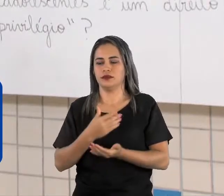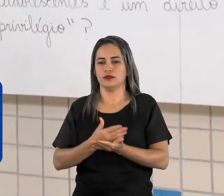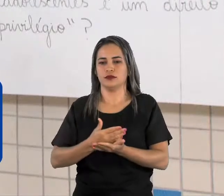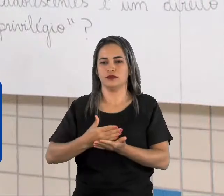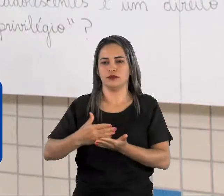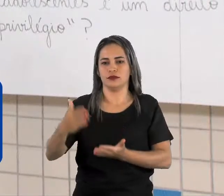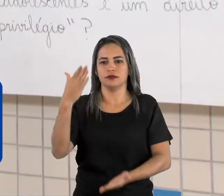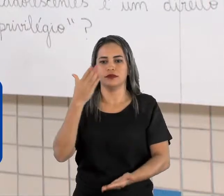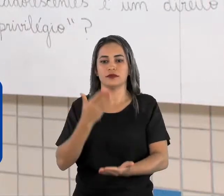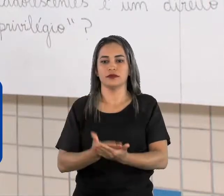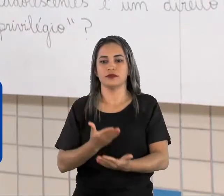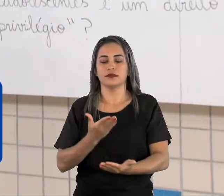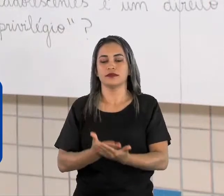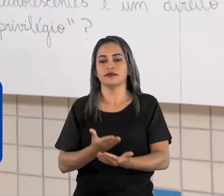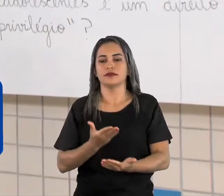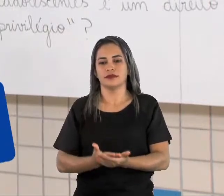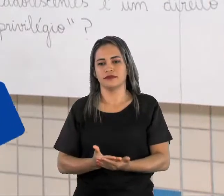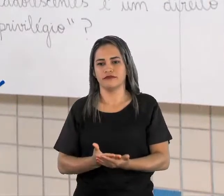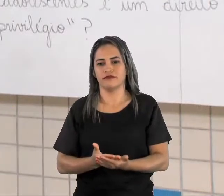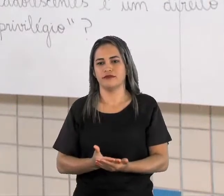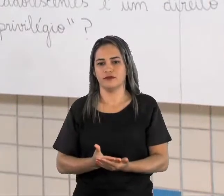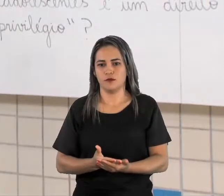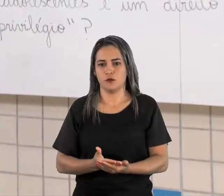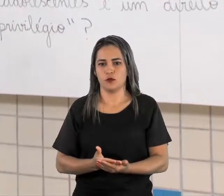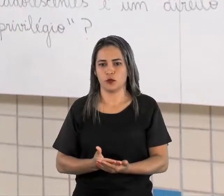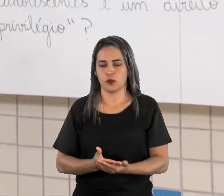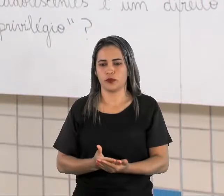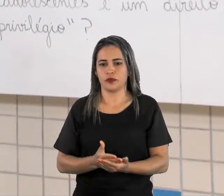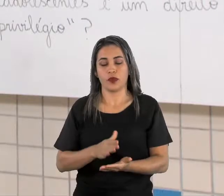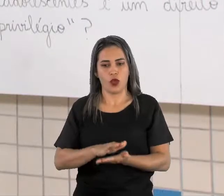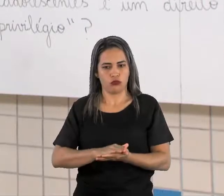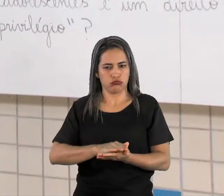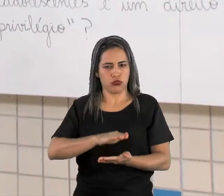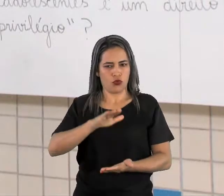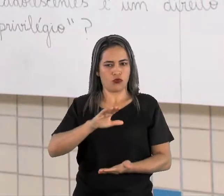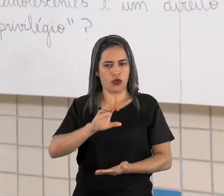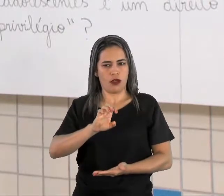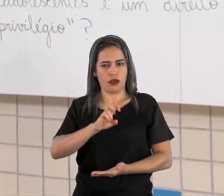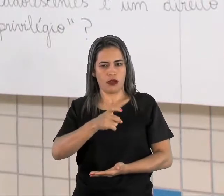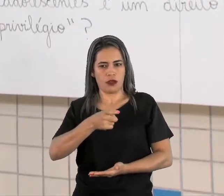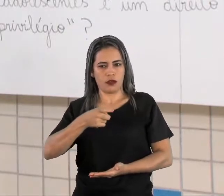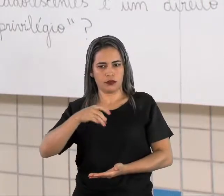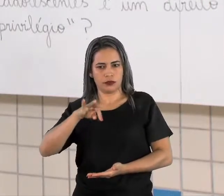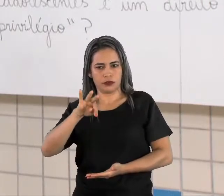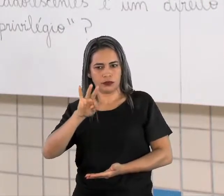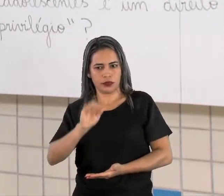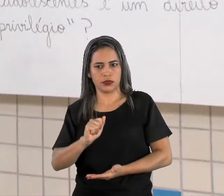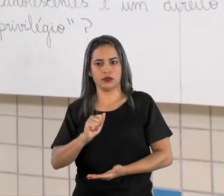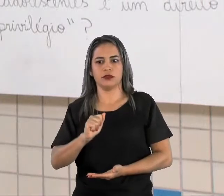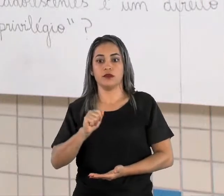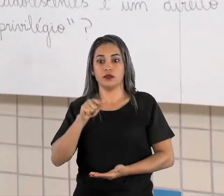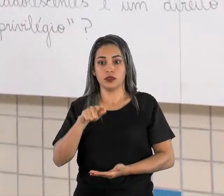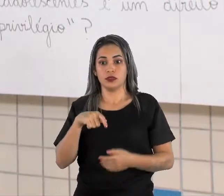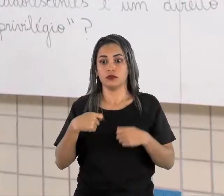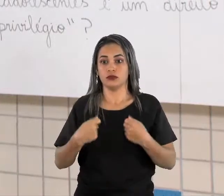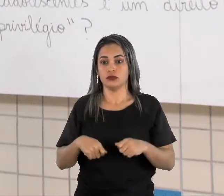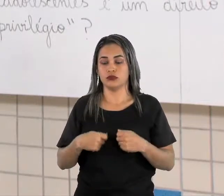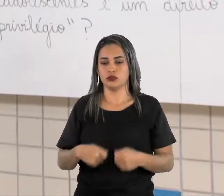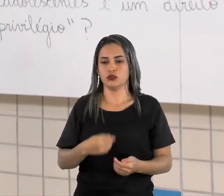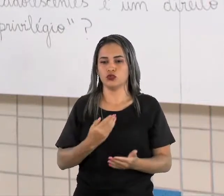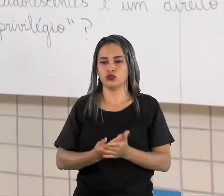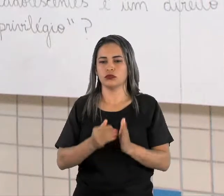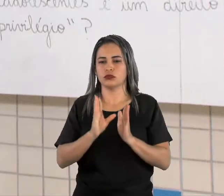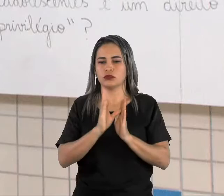nosso estudo com os blocos extras, né? Lembrando que vocês têm que estudar esses